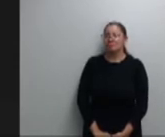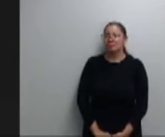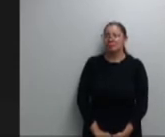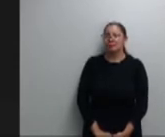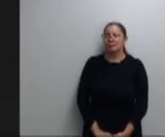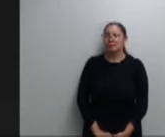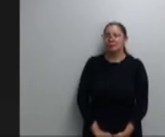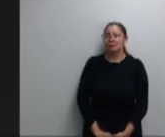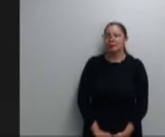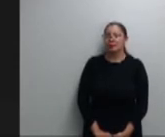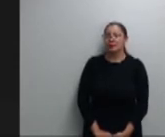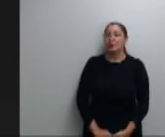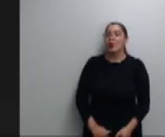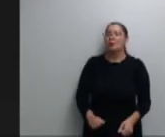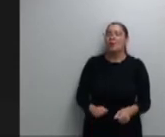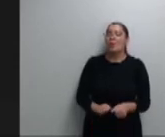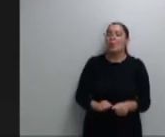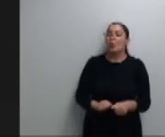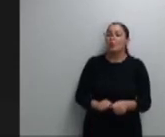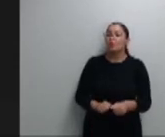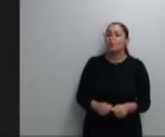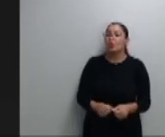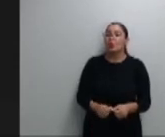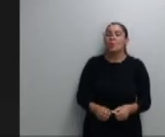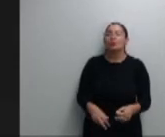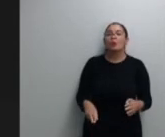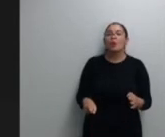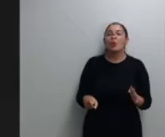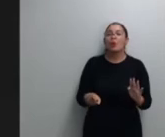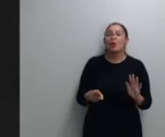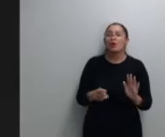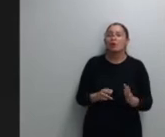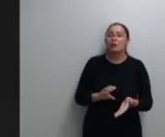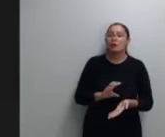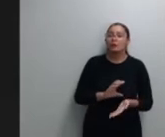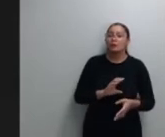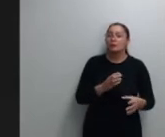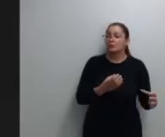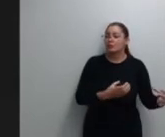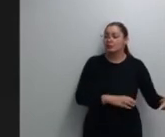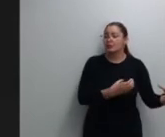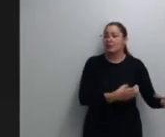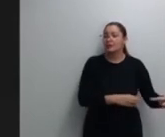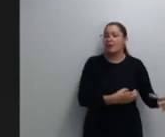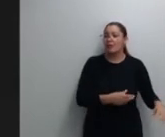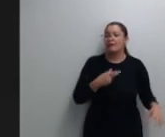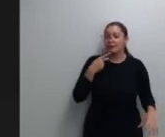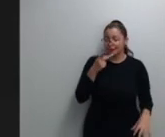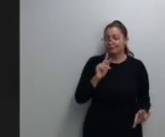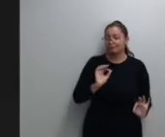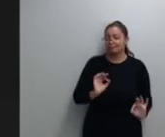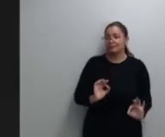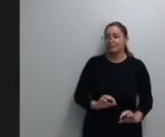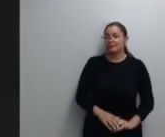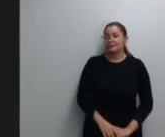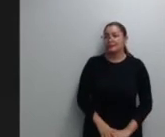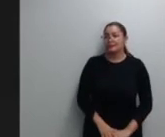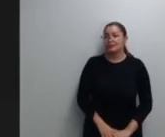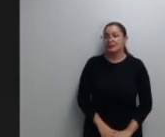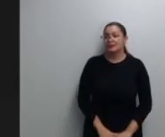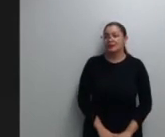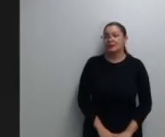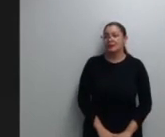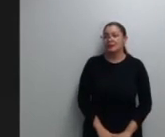fatos relacionados ao concurso de cartórios do estado do Piauí fala por si. Fala por si e já